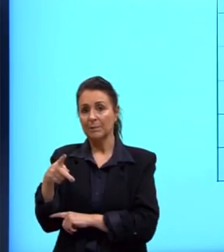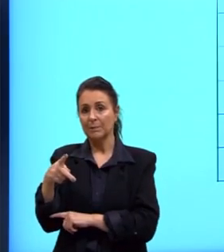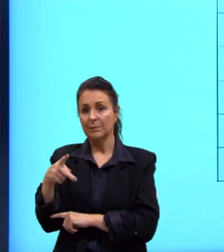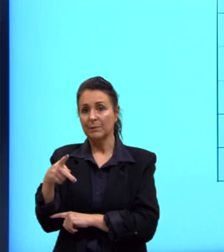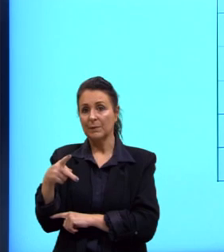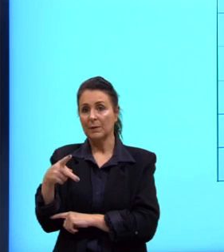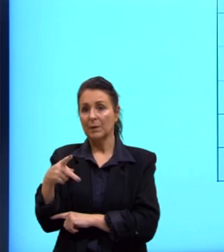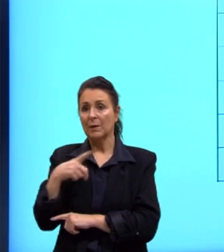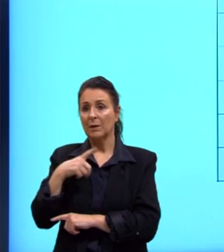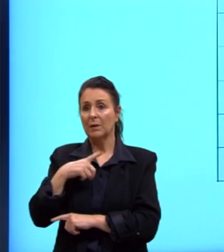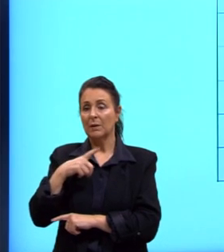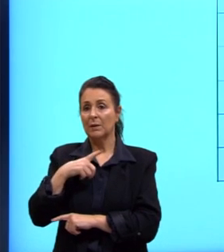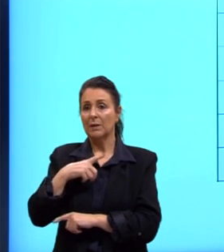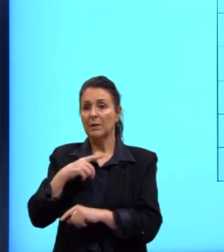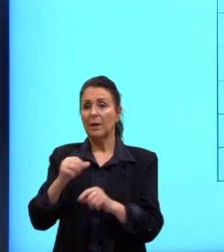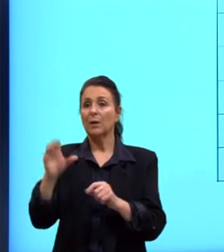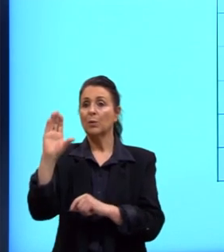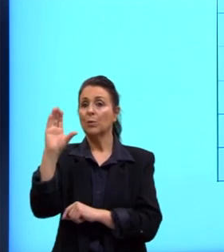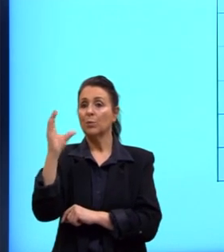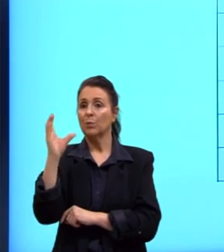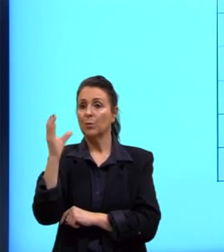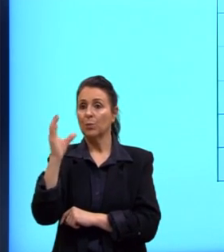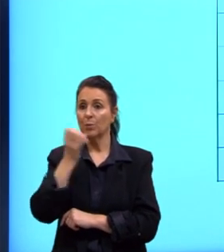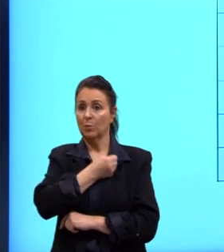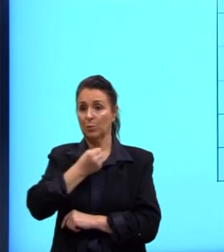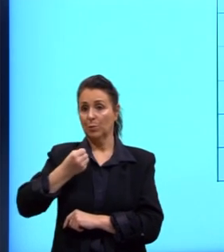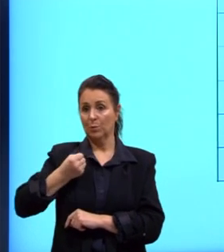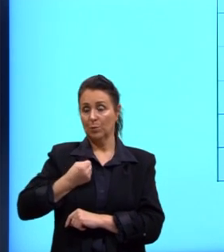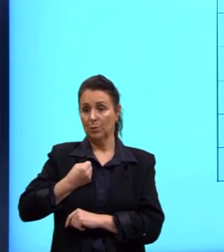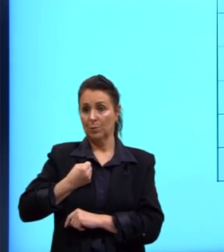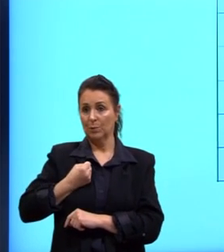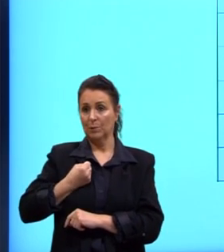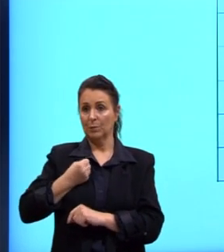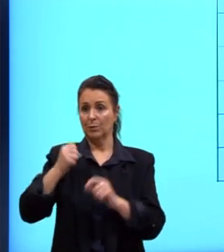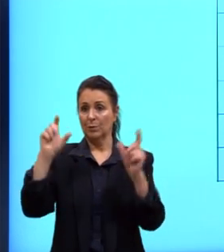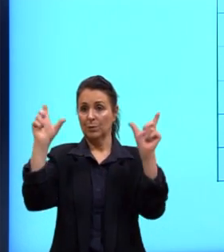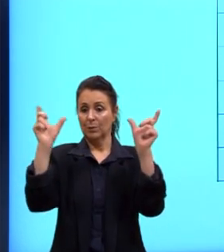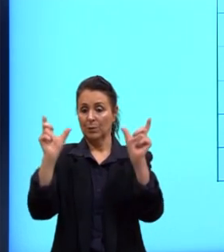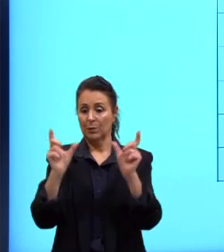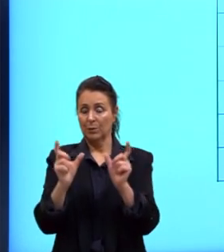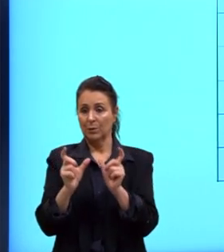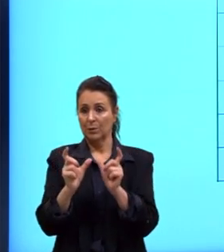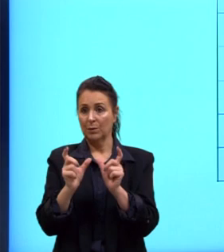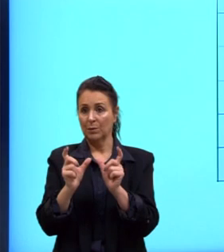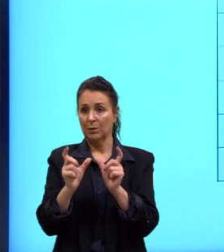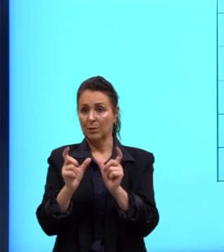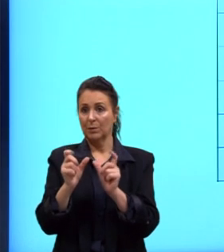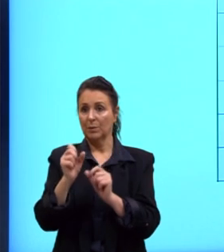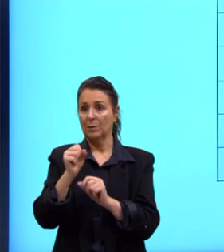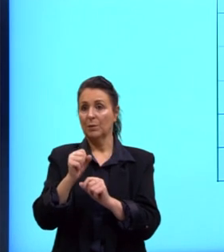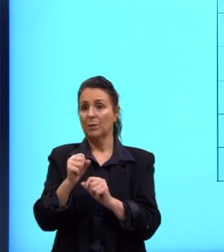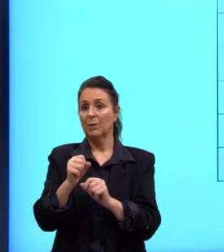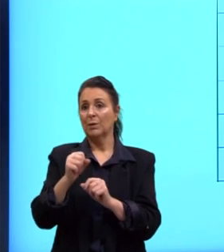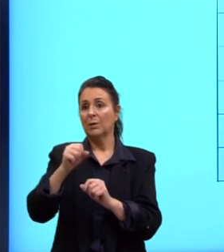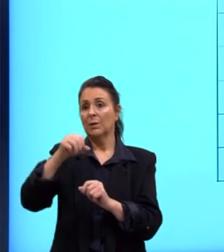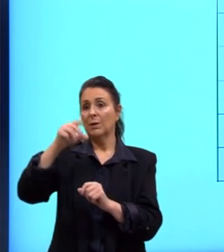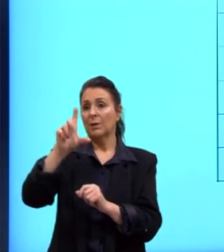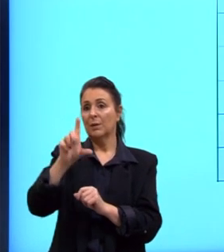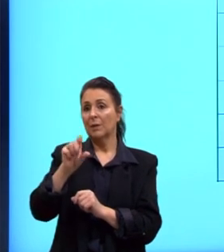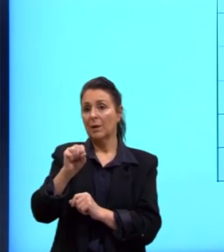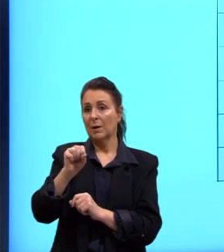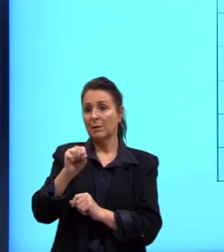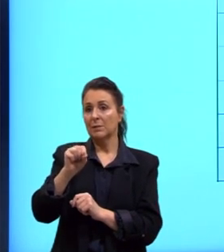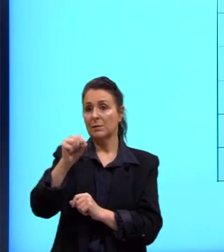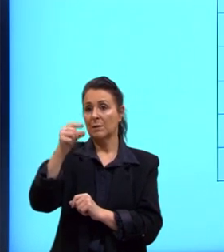a notação científica né desses valores tá então sente dessa elevado a menos 2 o micro